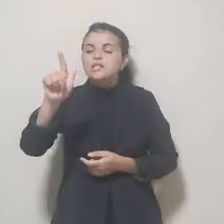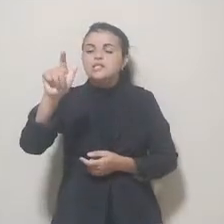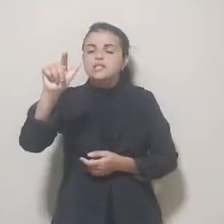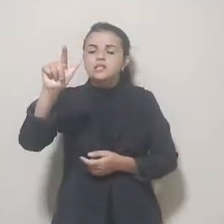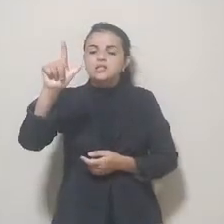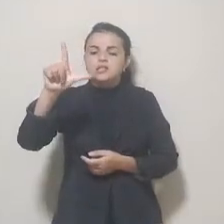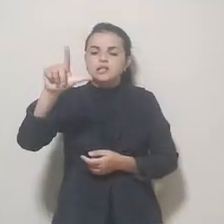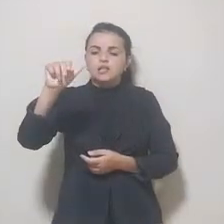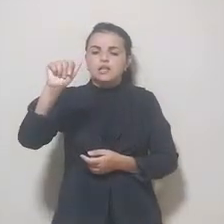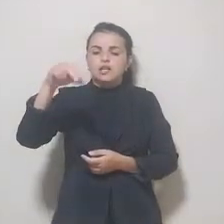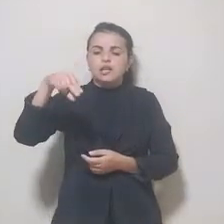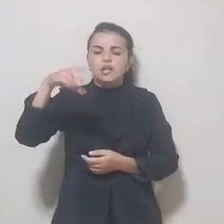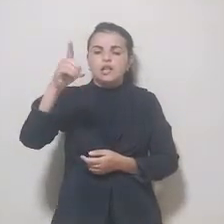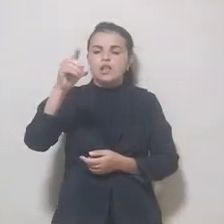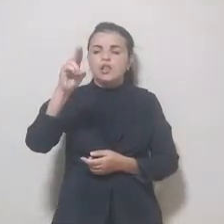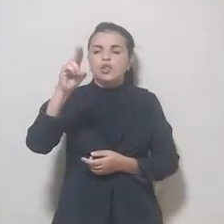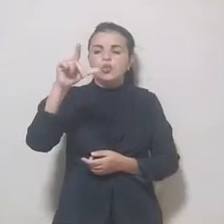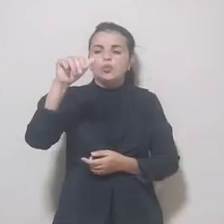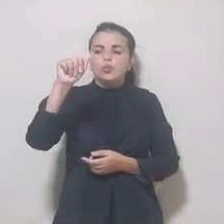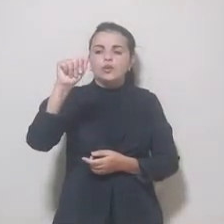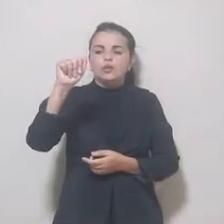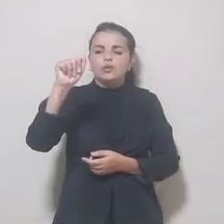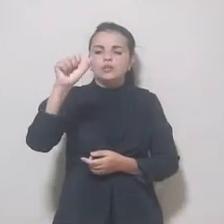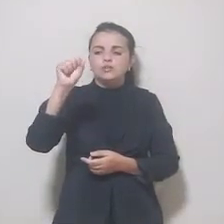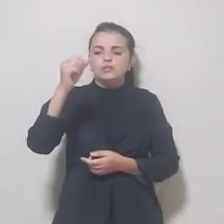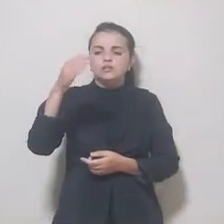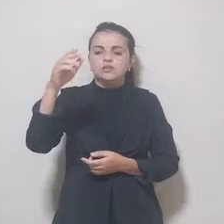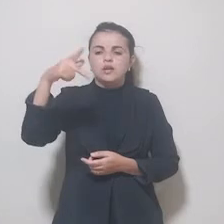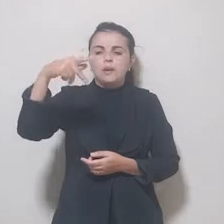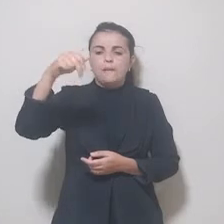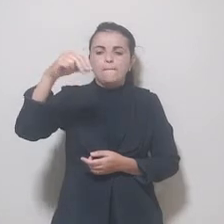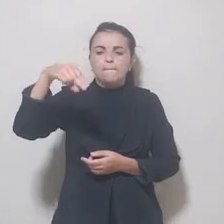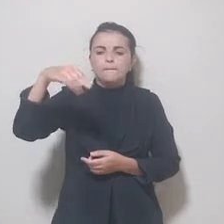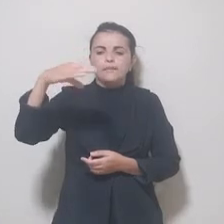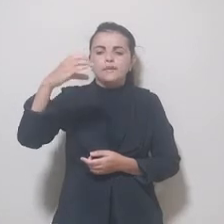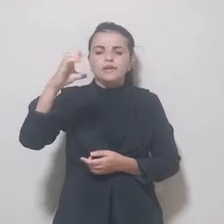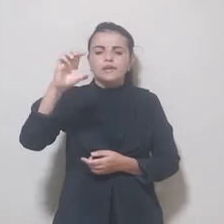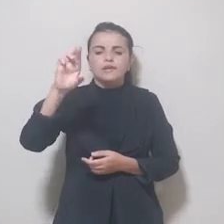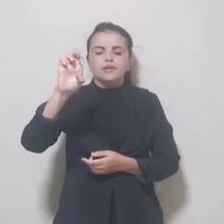pancreáticas, essas glândulas, elas são do nosso sistema